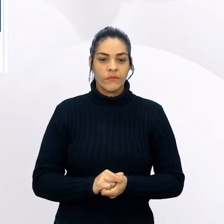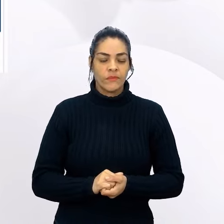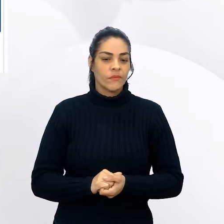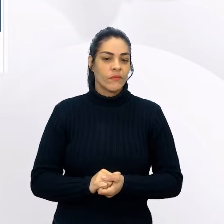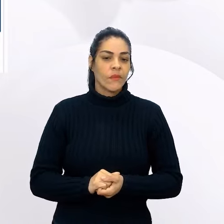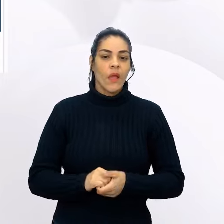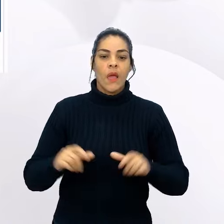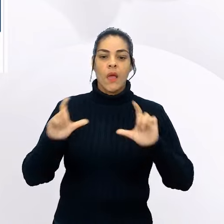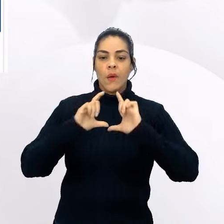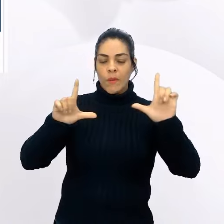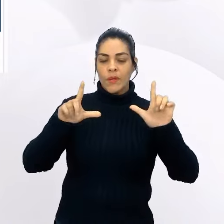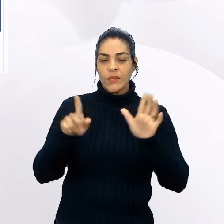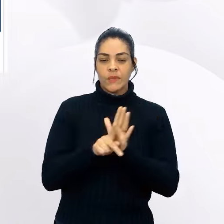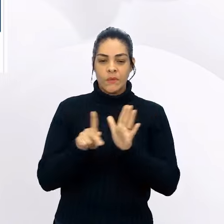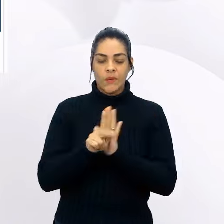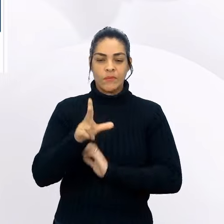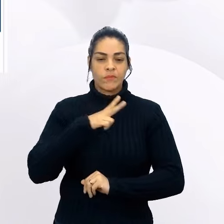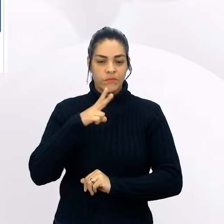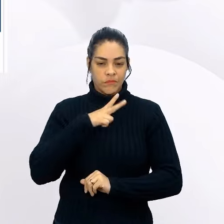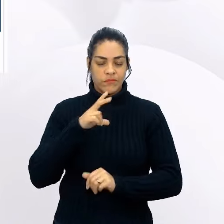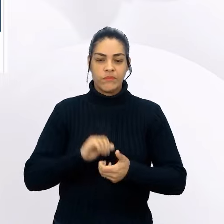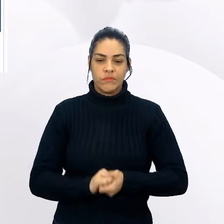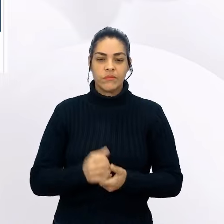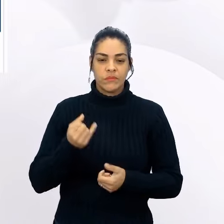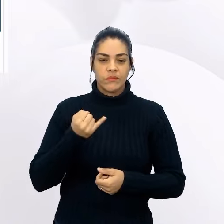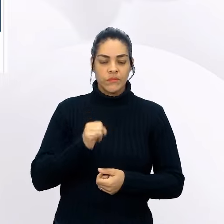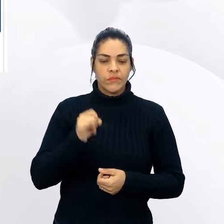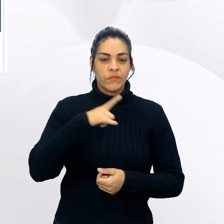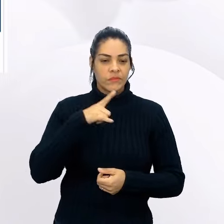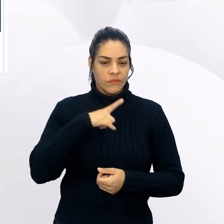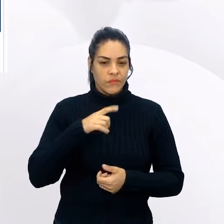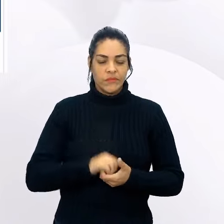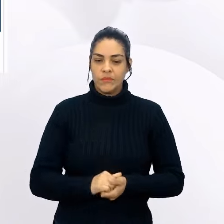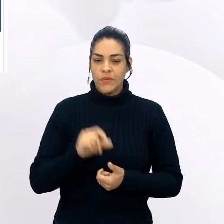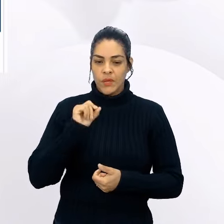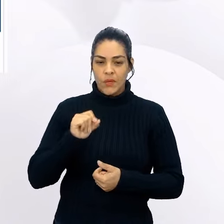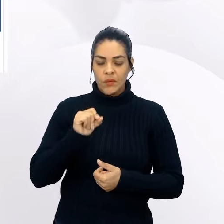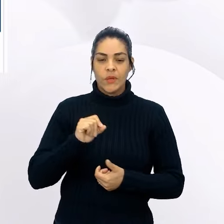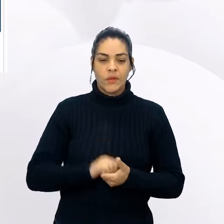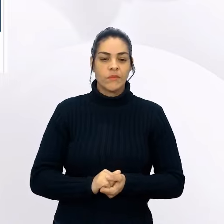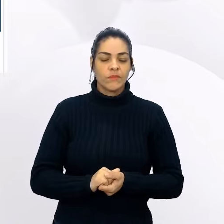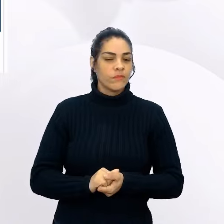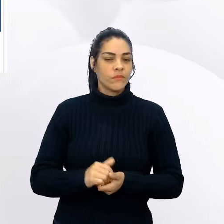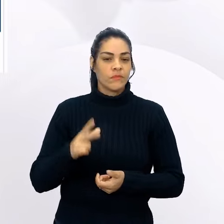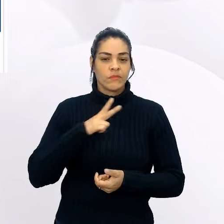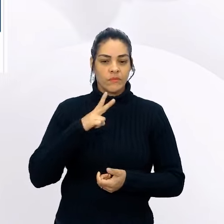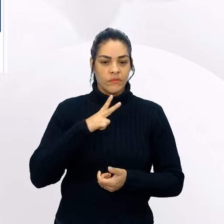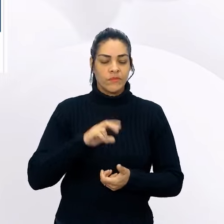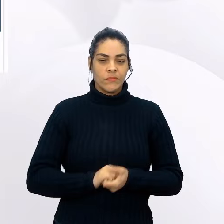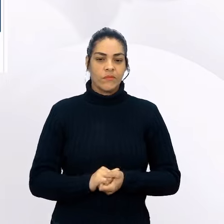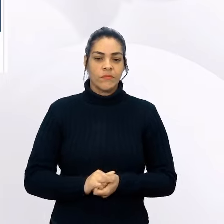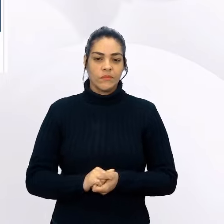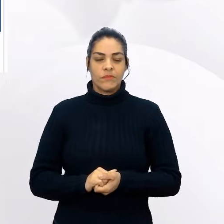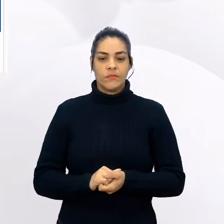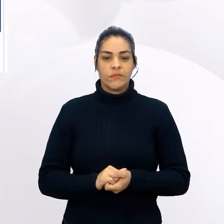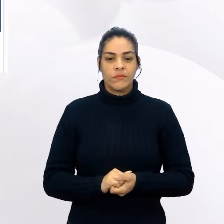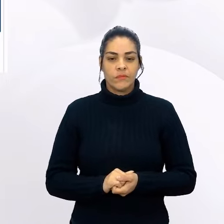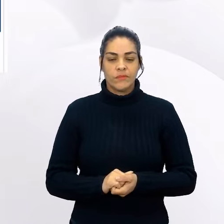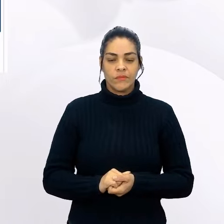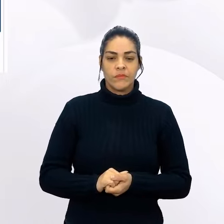página pessoal que você tem que subir. Isso. É, se você, você tem uma, você tem que ter uma página pessoal no YouTube para fazer isso. É, muito